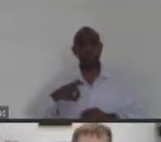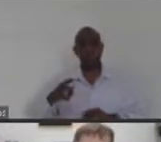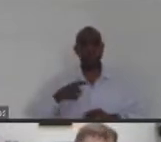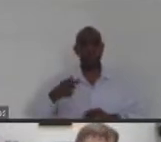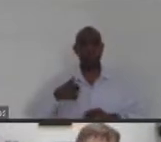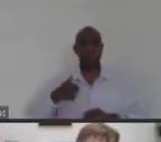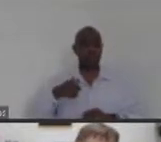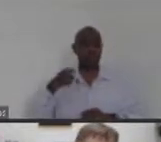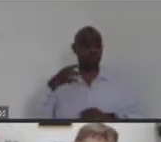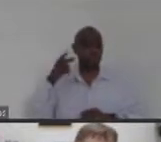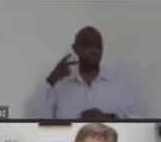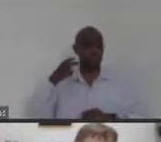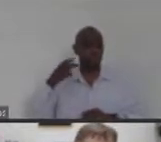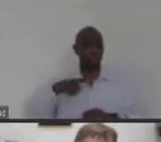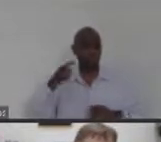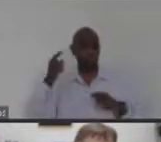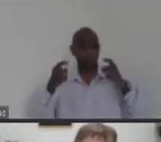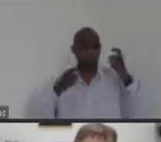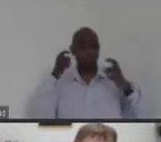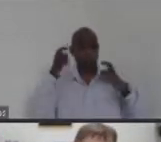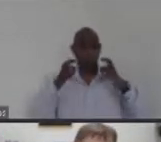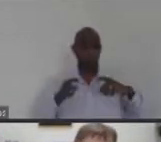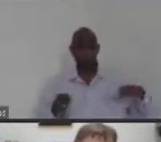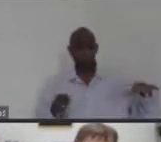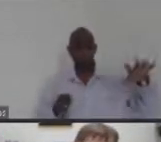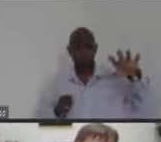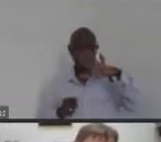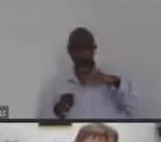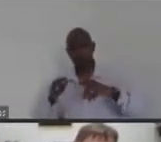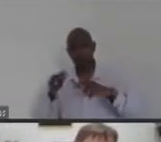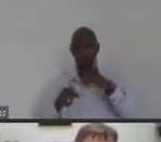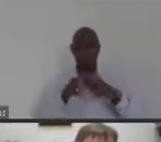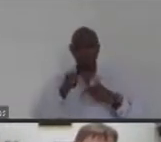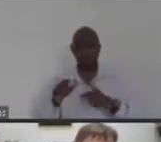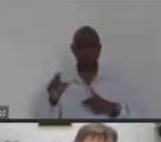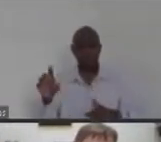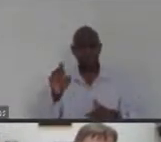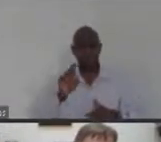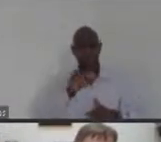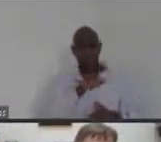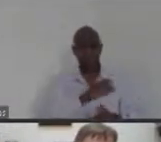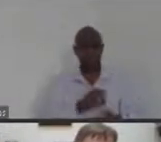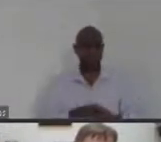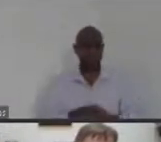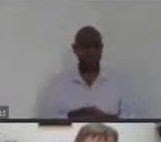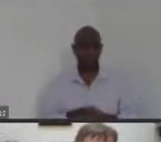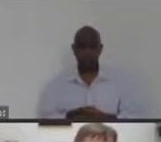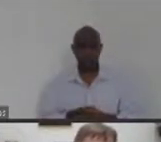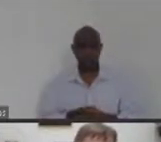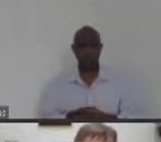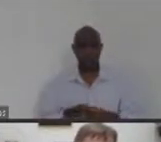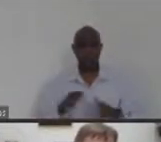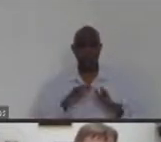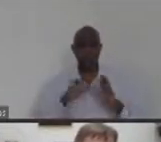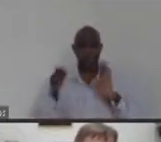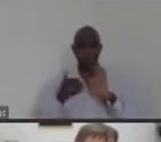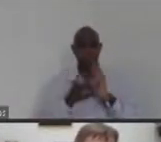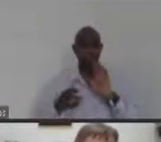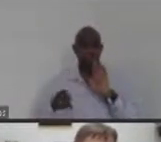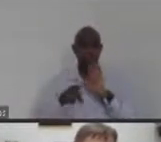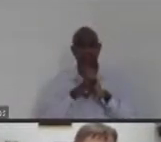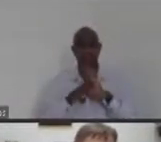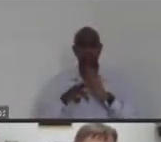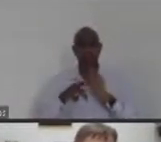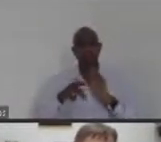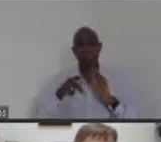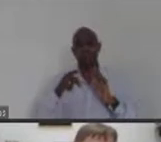constante com o equilíbrio econômico e financeiro dos prestadores de serviços públicos nesse município, bem como de todo cidadão sumarense. Considerando